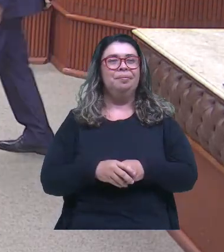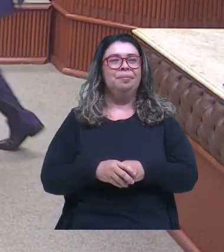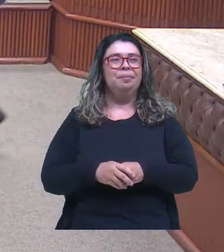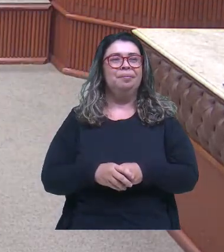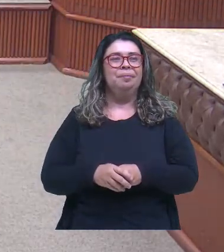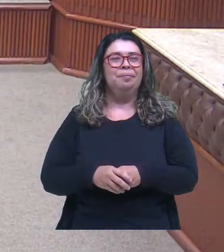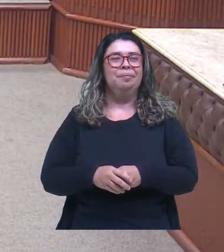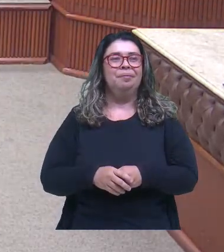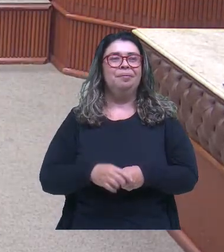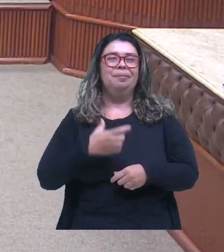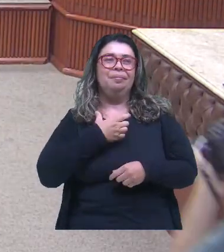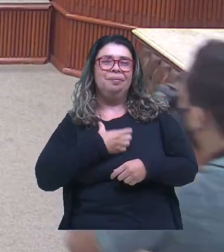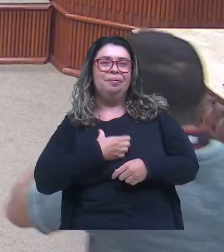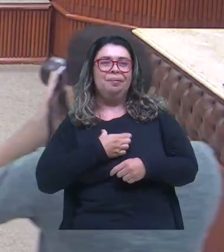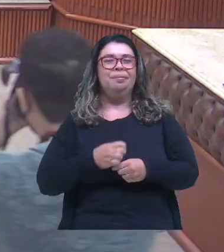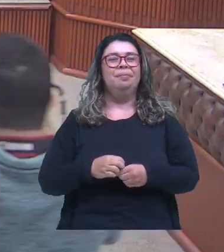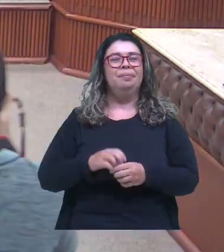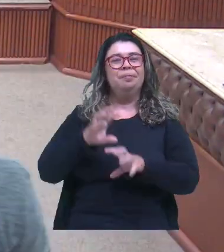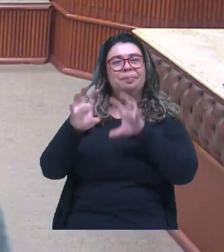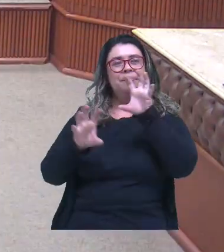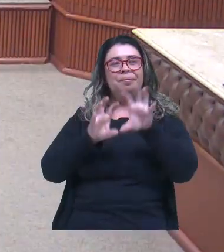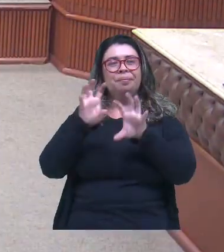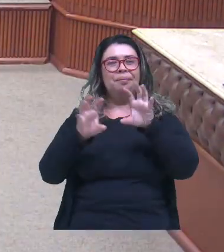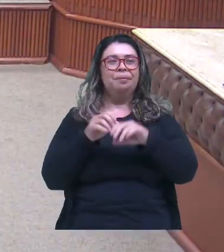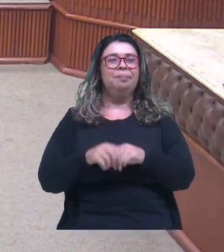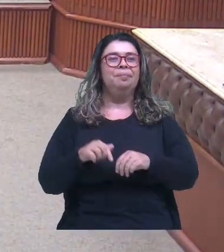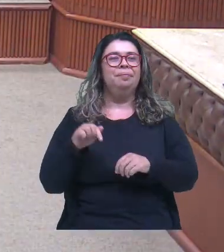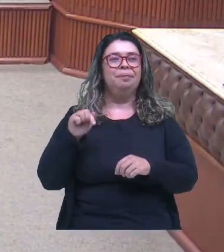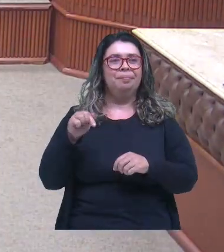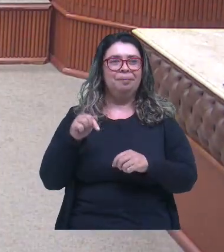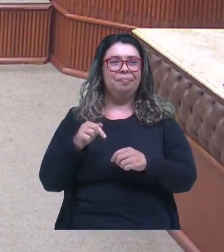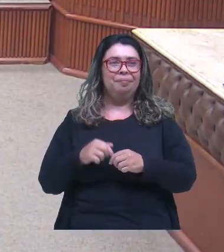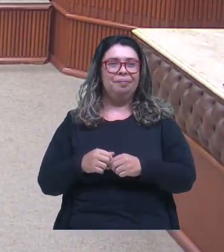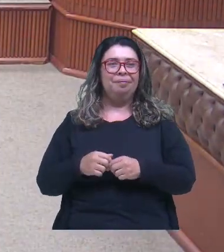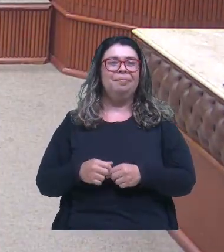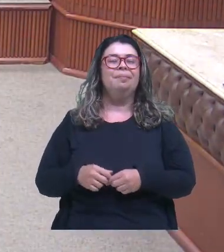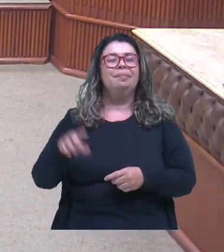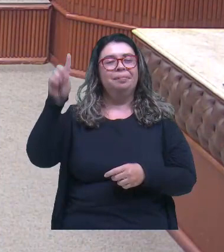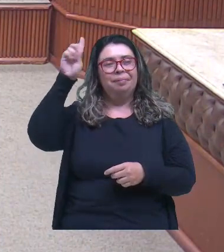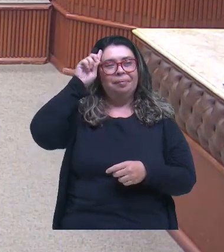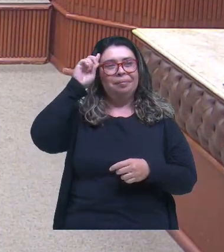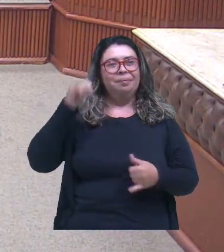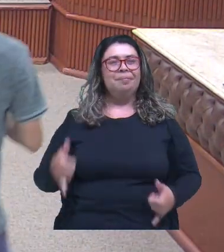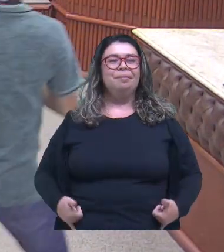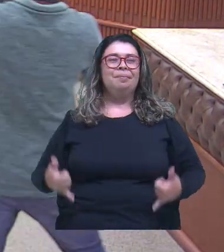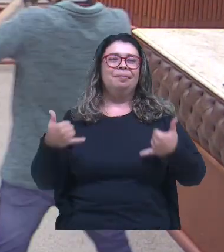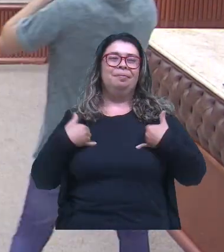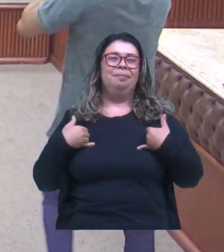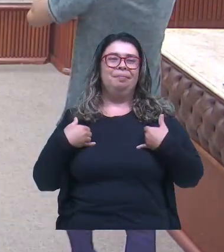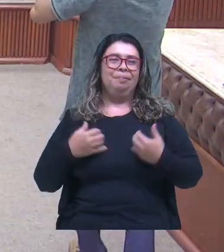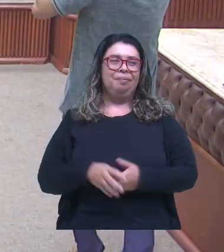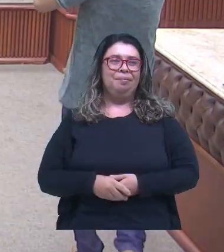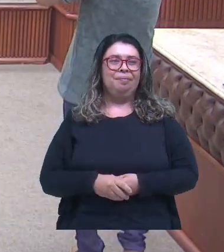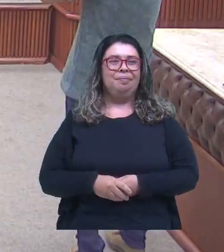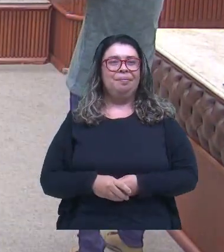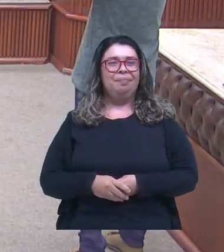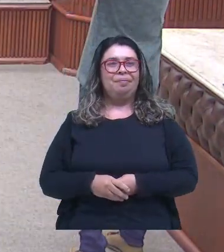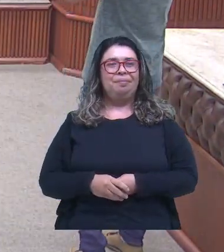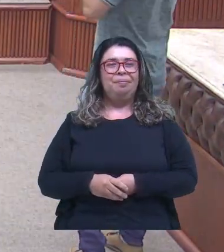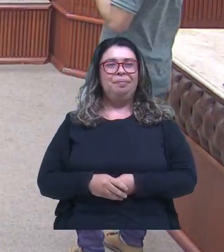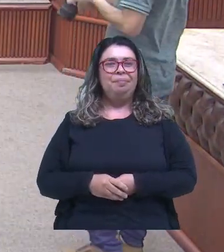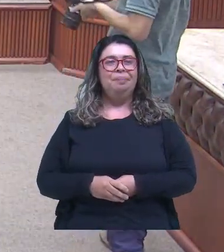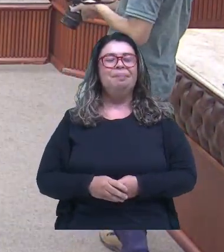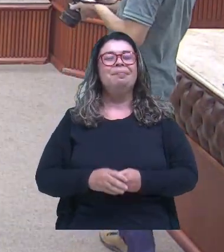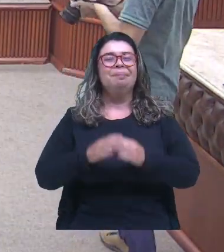layout da medalha e na organização deste cerimonial. Uma salva de palmas ao Tenente